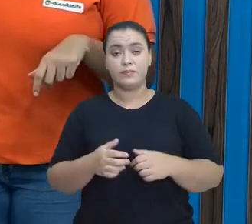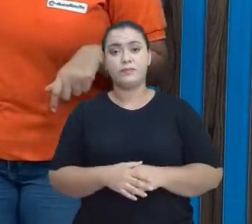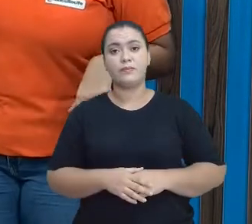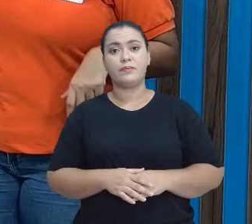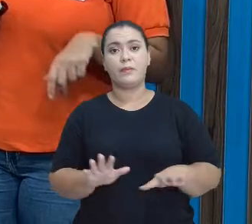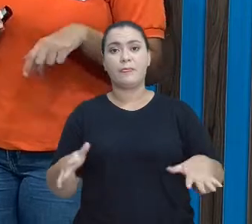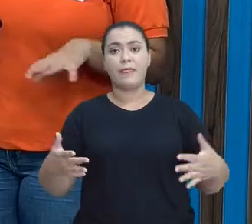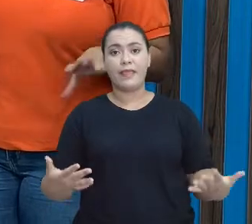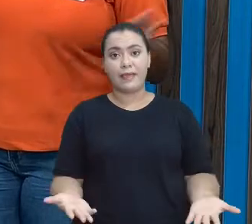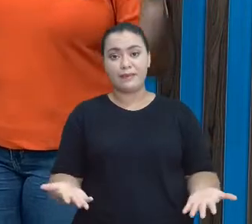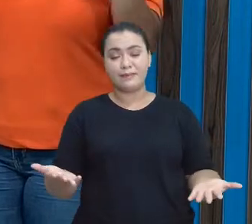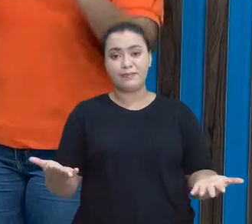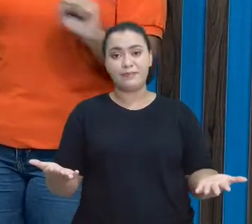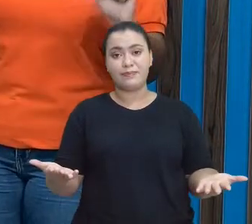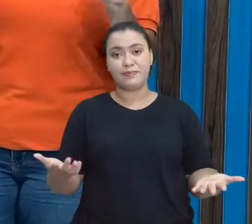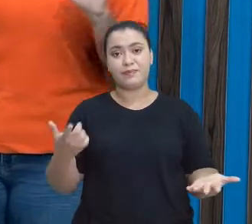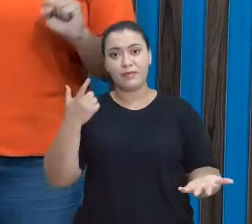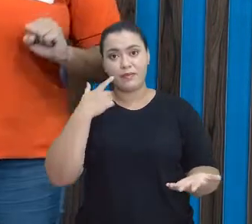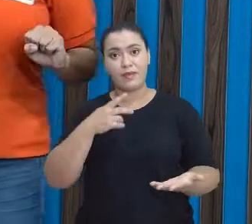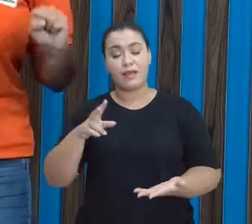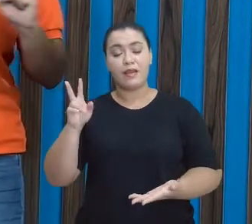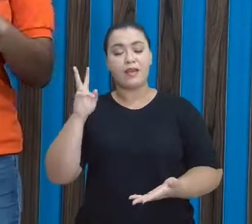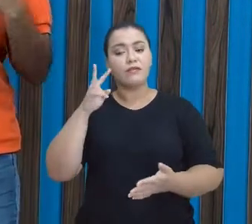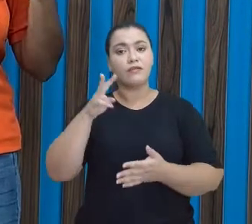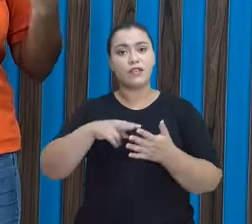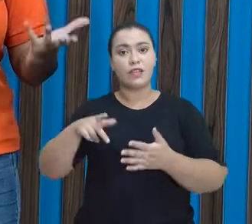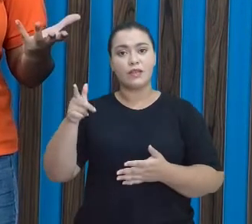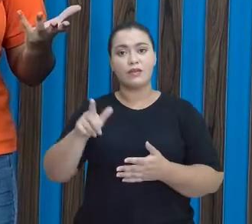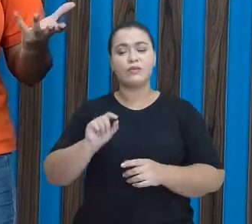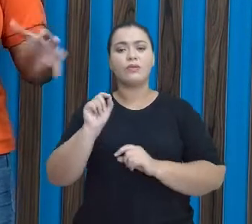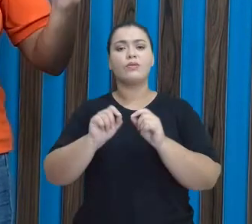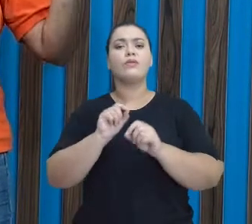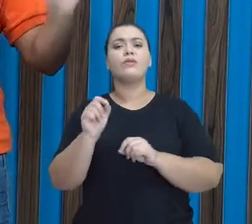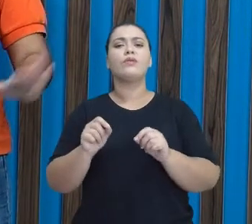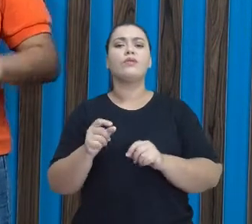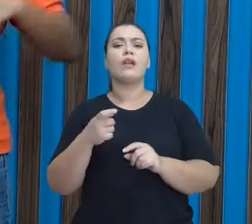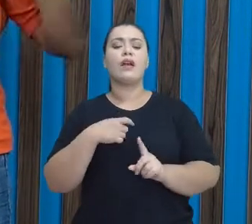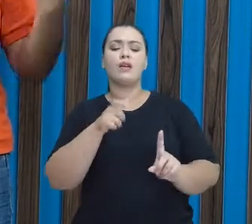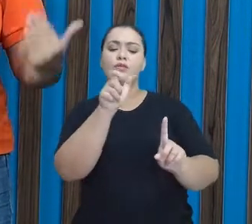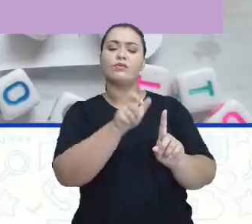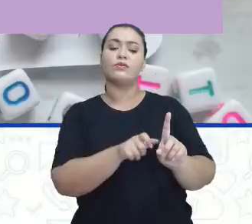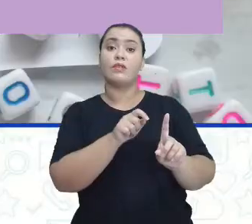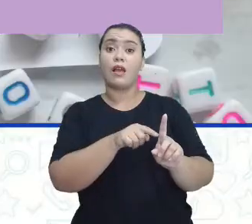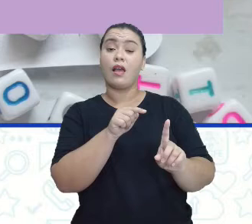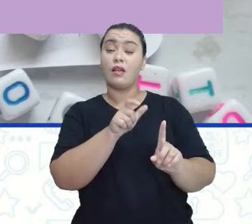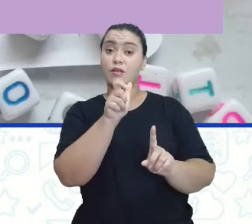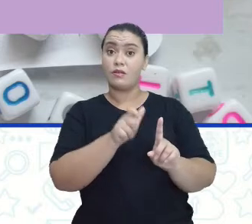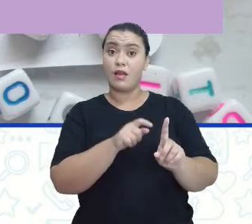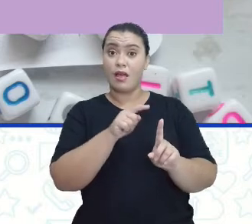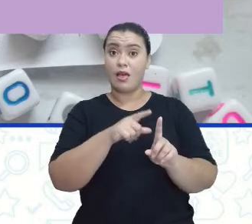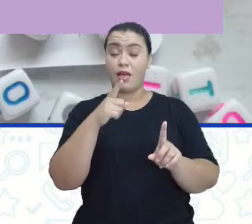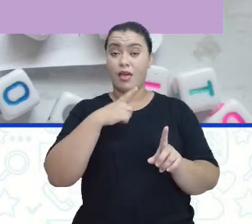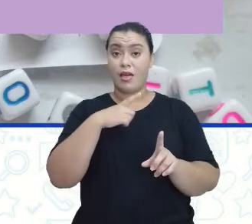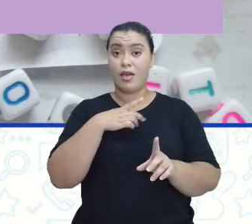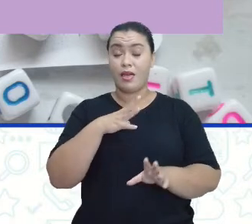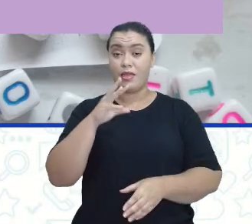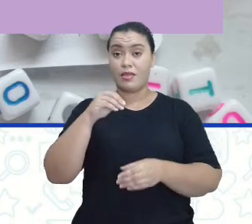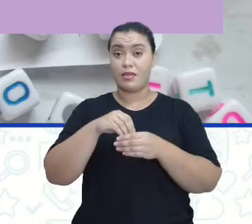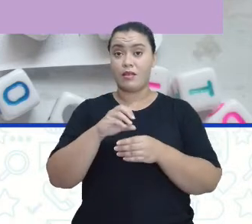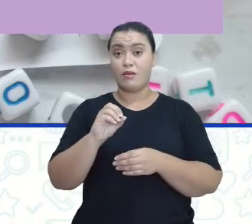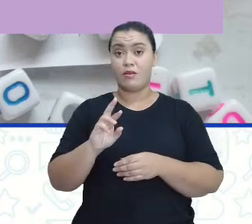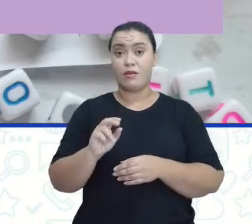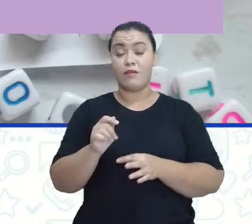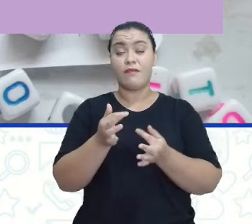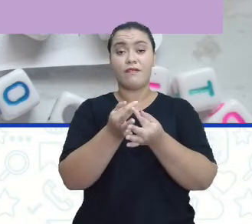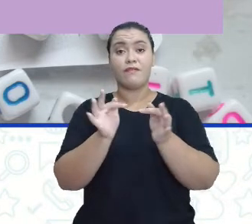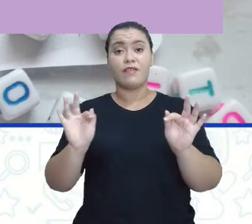E a gente vai dar uma revisadinha, por exemplo, no que é sujeito, que é aquele elemento da oração a respeito do